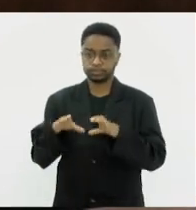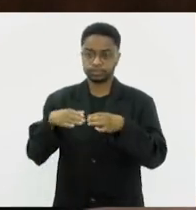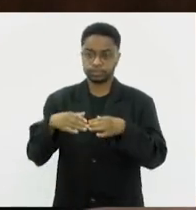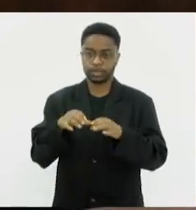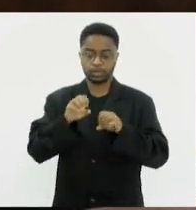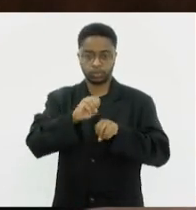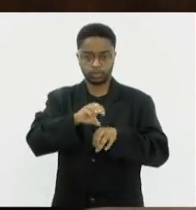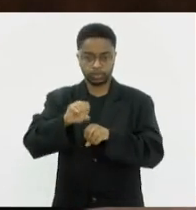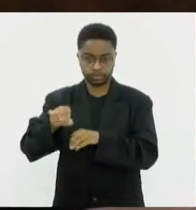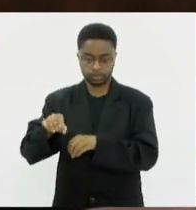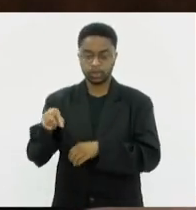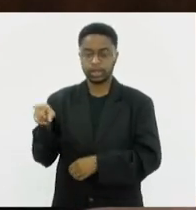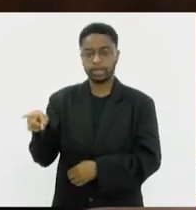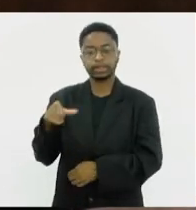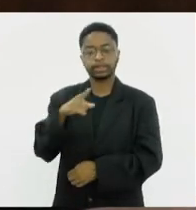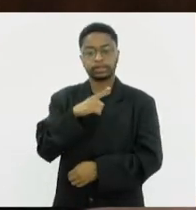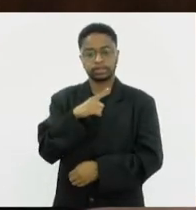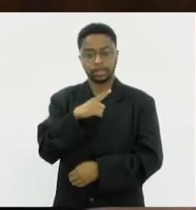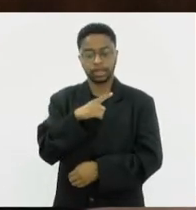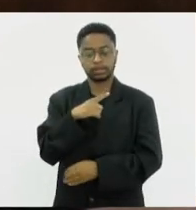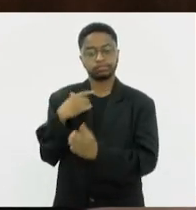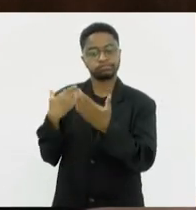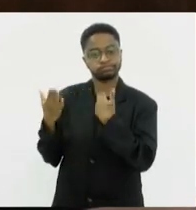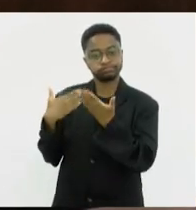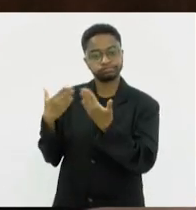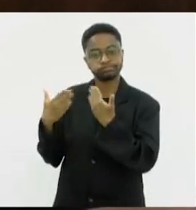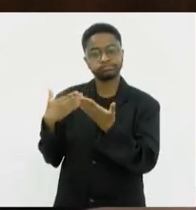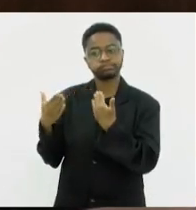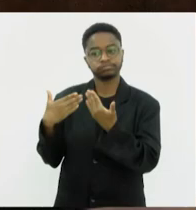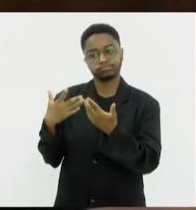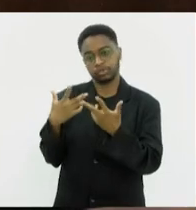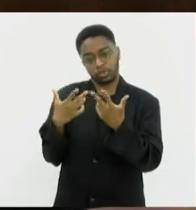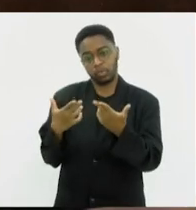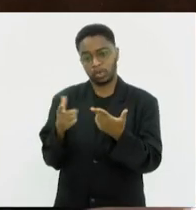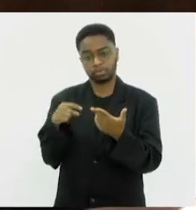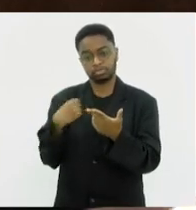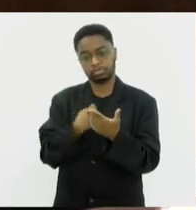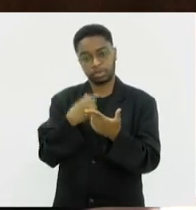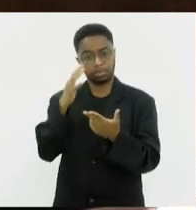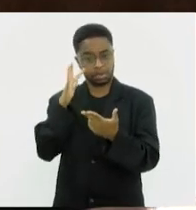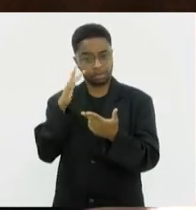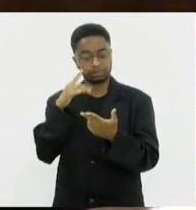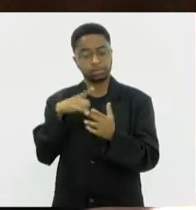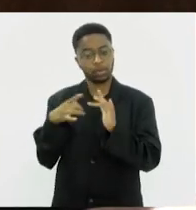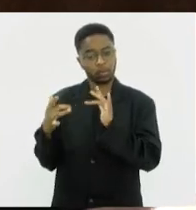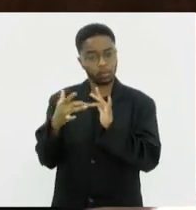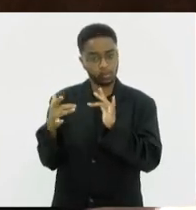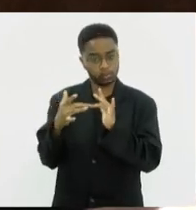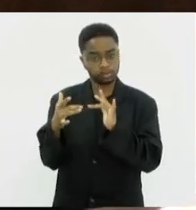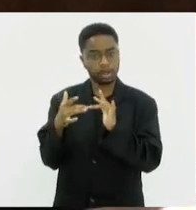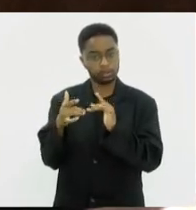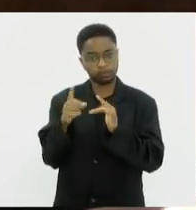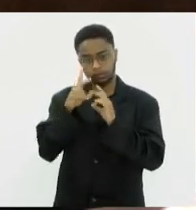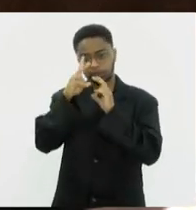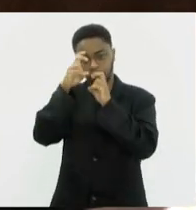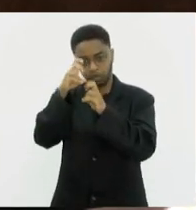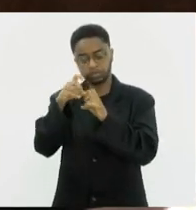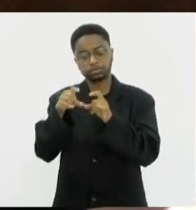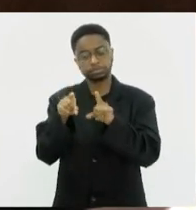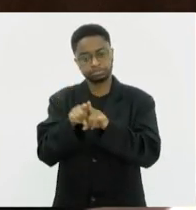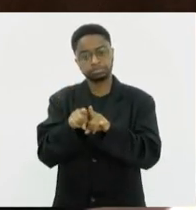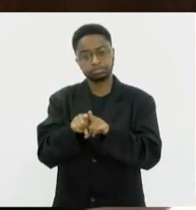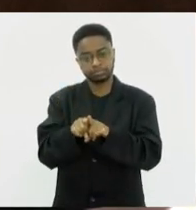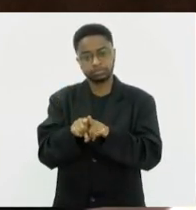Educação, tem um diálogo, como era de se esperar, muito forte, veemente e